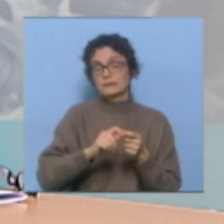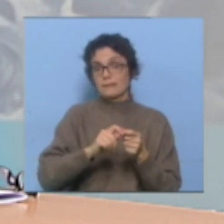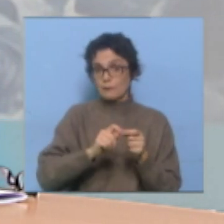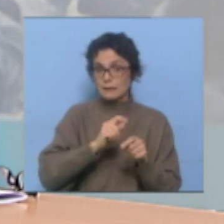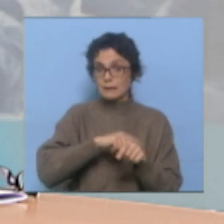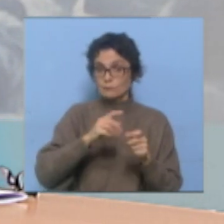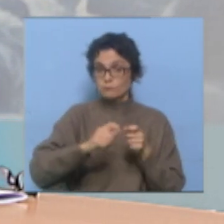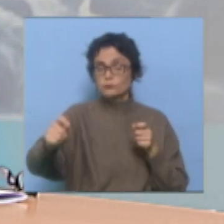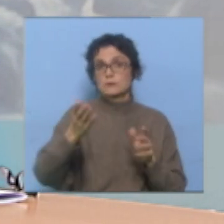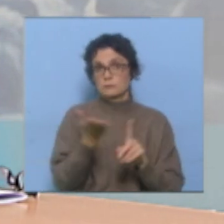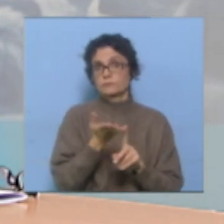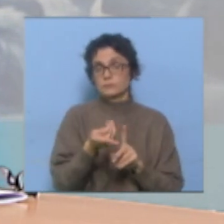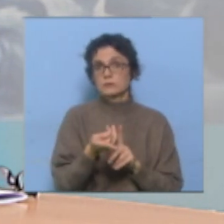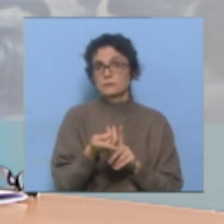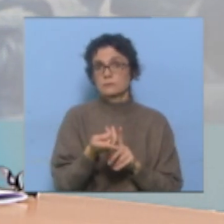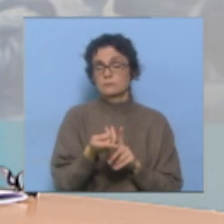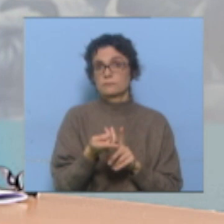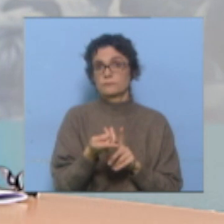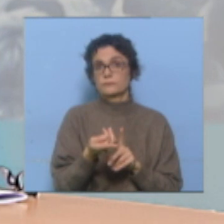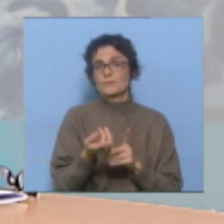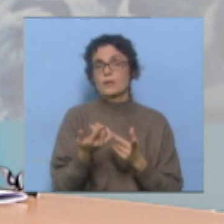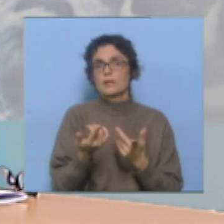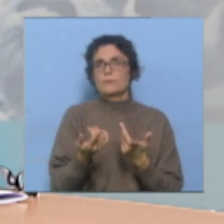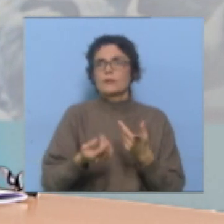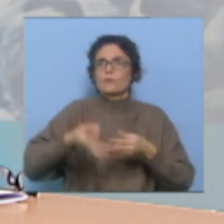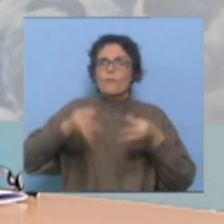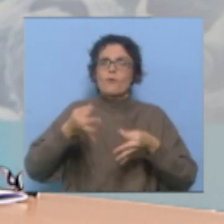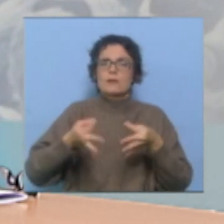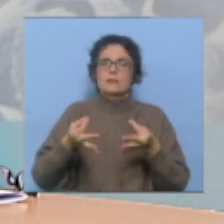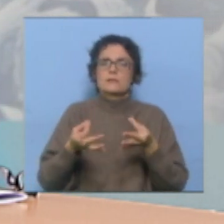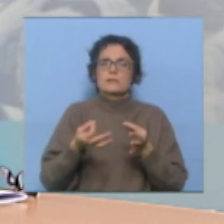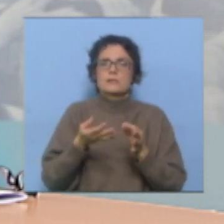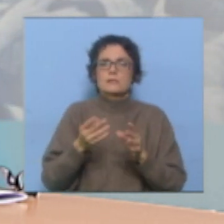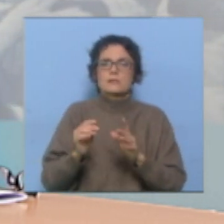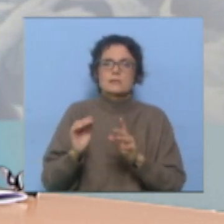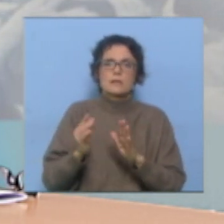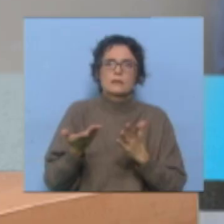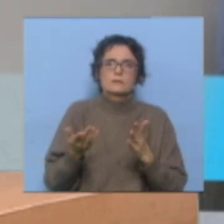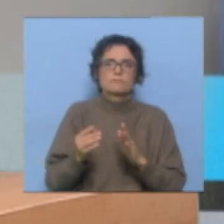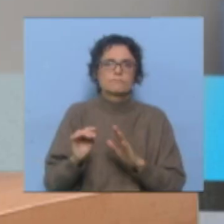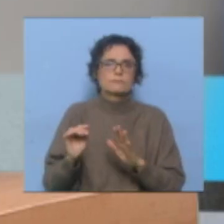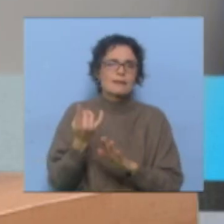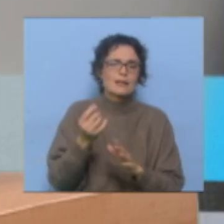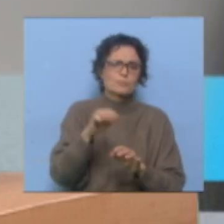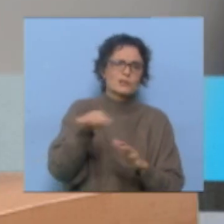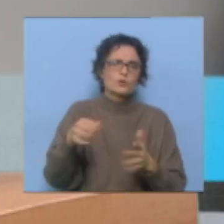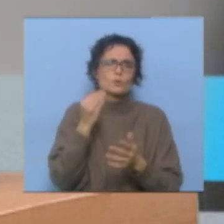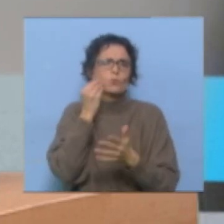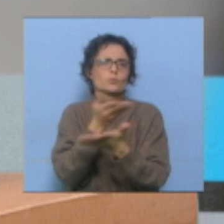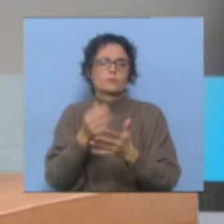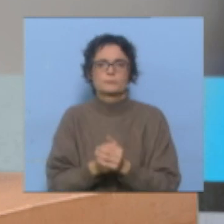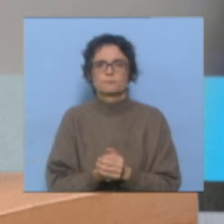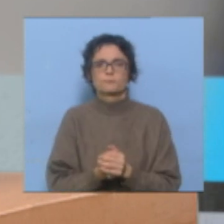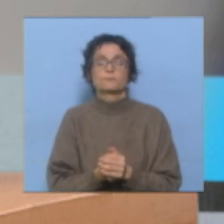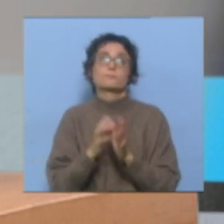conheça algum volte-face, enfim, mas que a Justiça agiliza os seus processos. É verdade que as coisas começam nas próprias